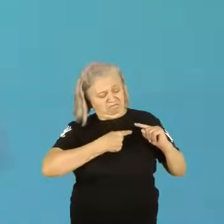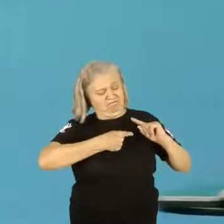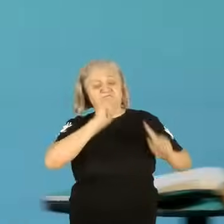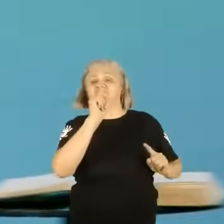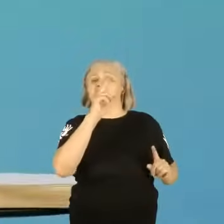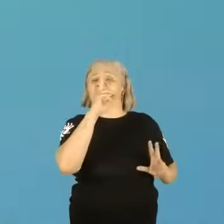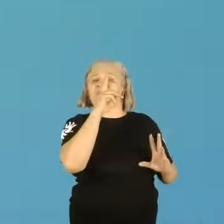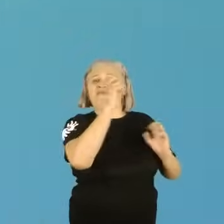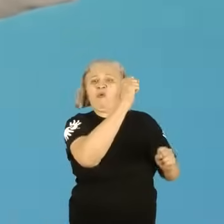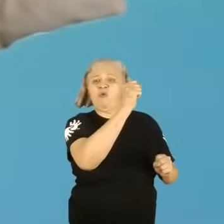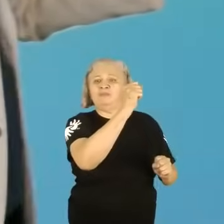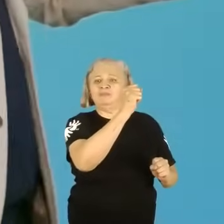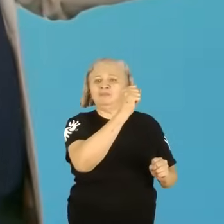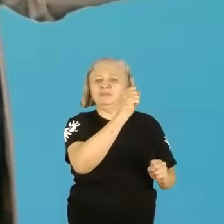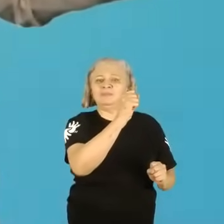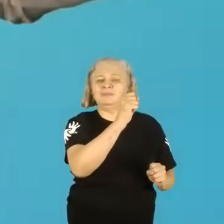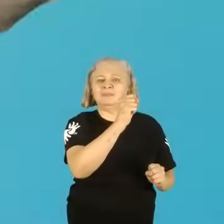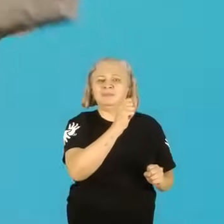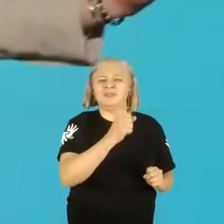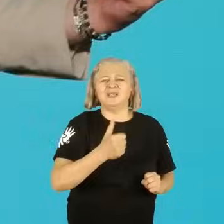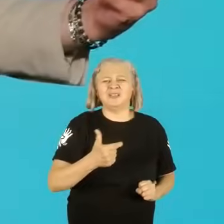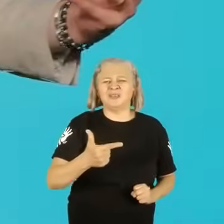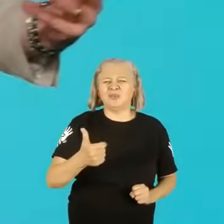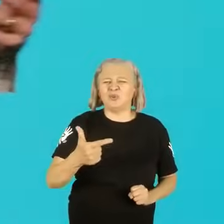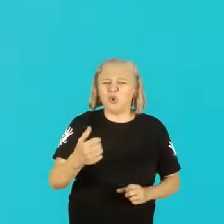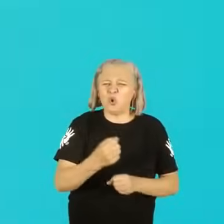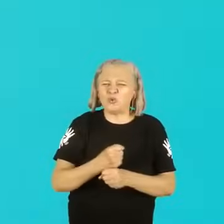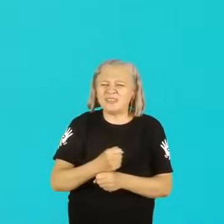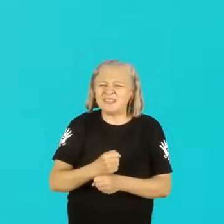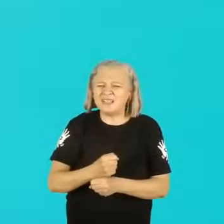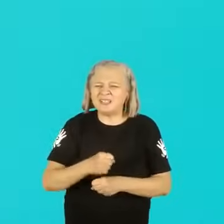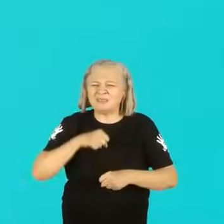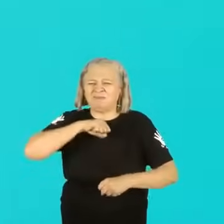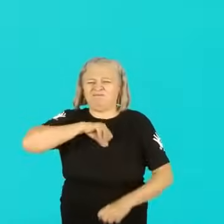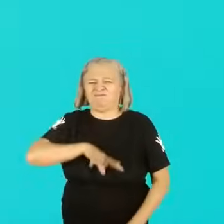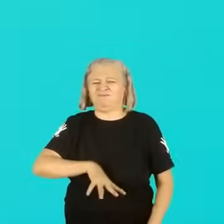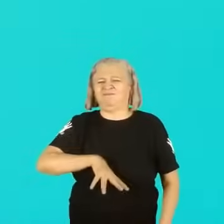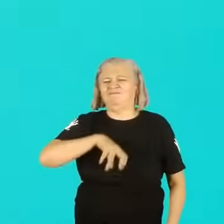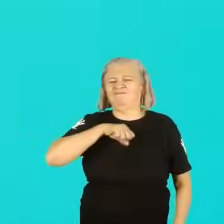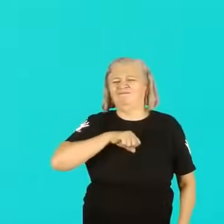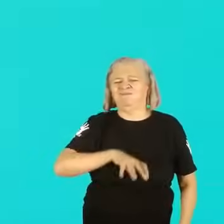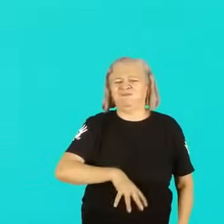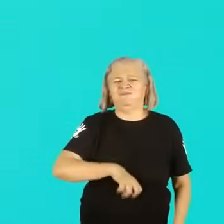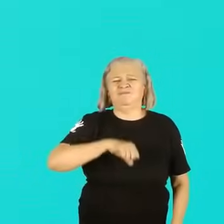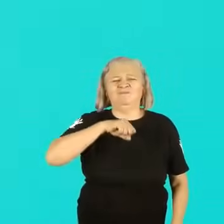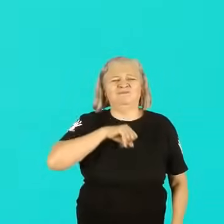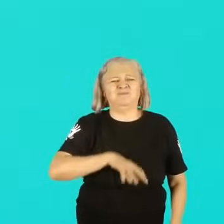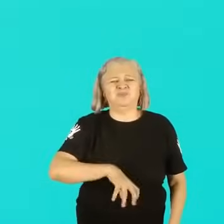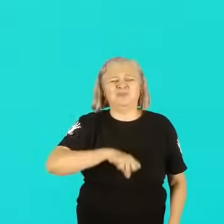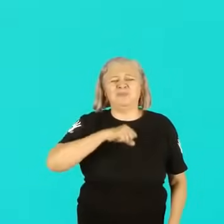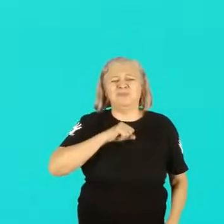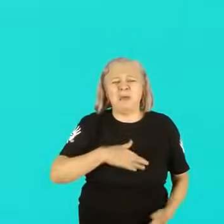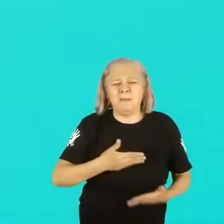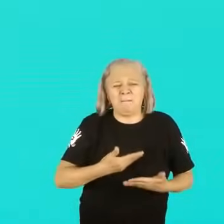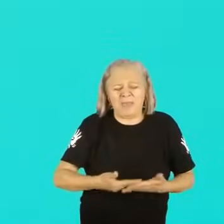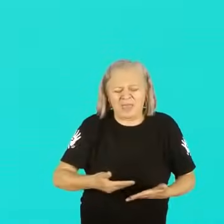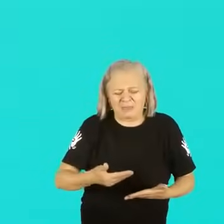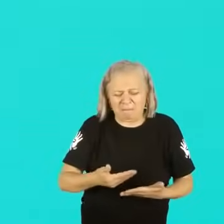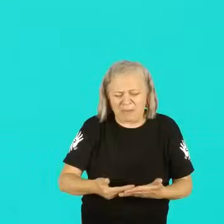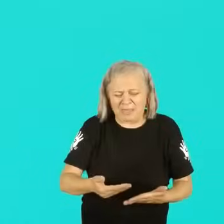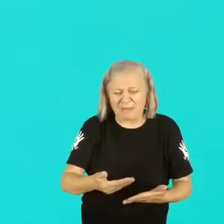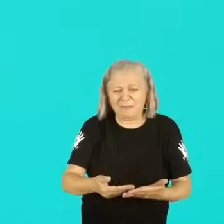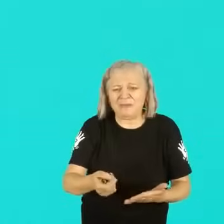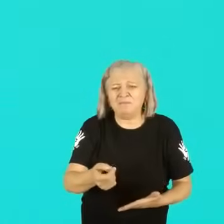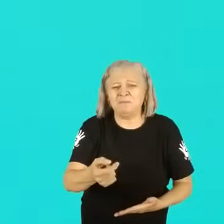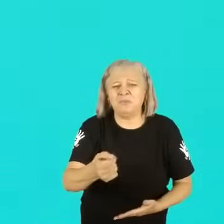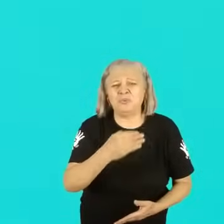Uma mulher que há 12 anos sangra com uma hemorragia e vai perdendo a vida aos poucos